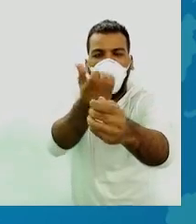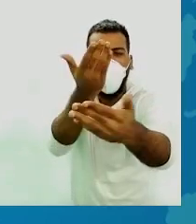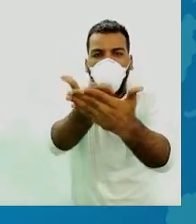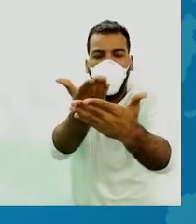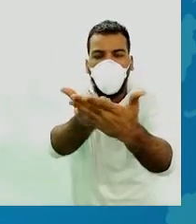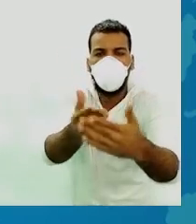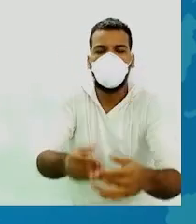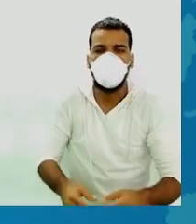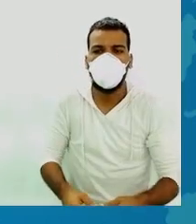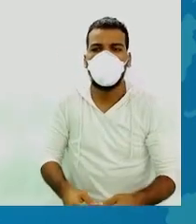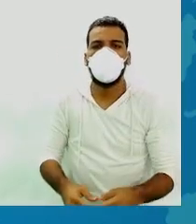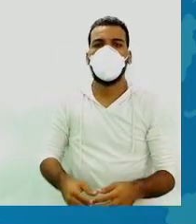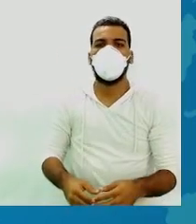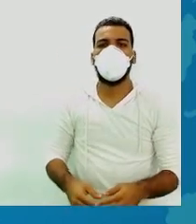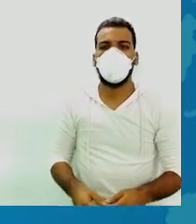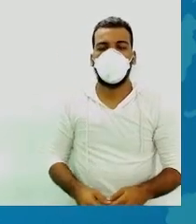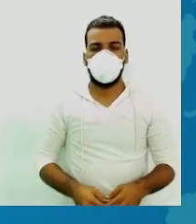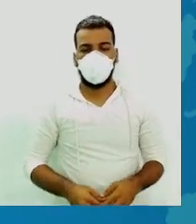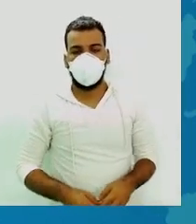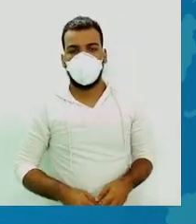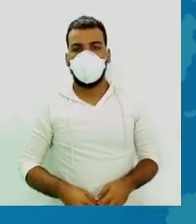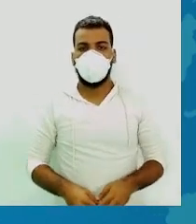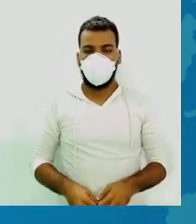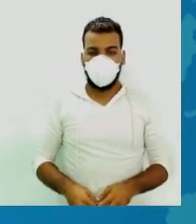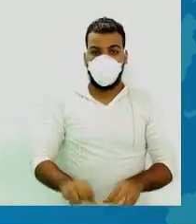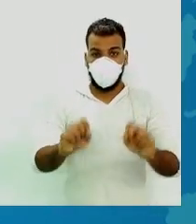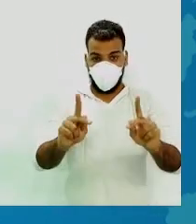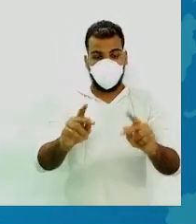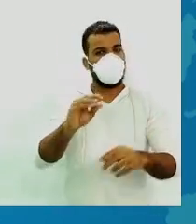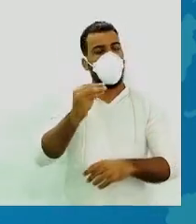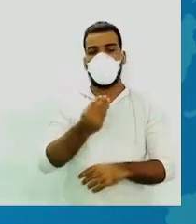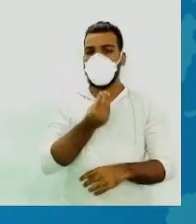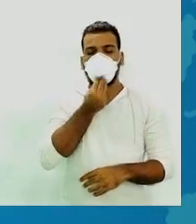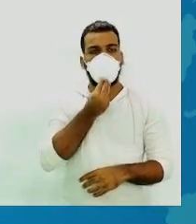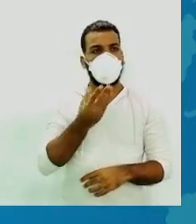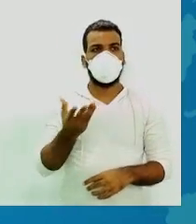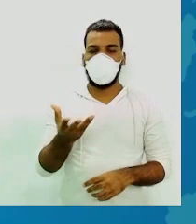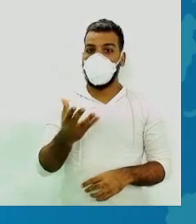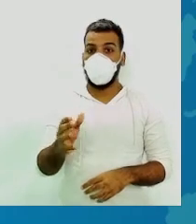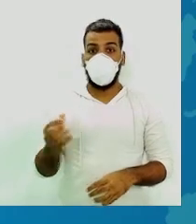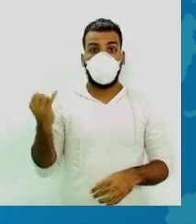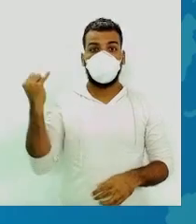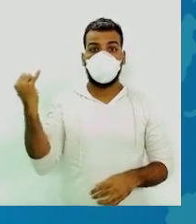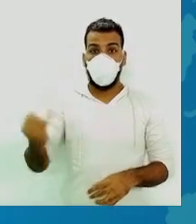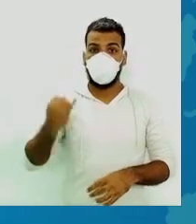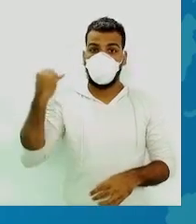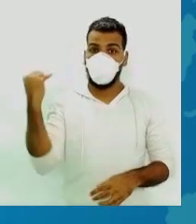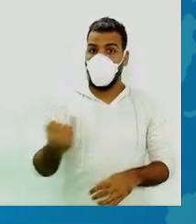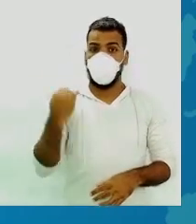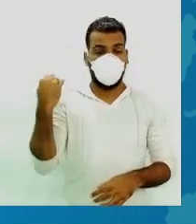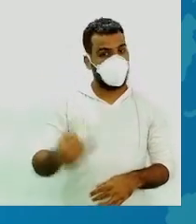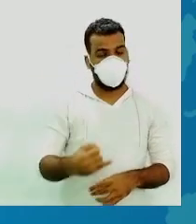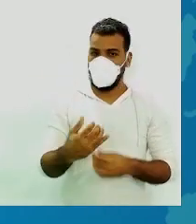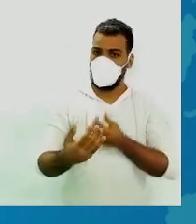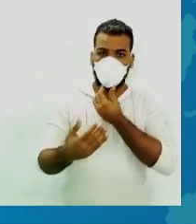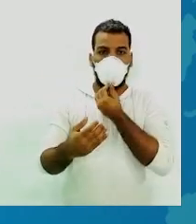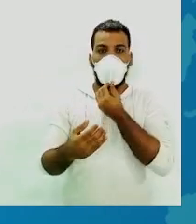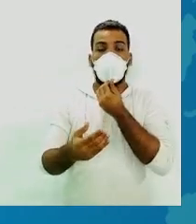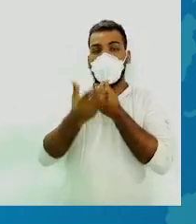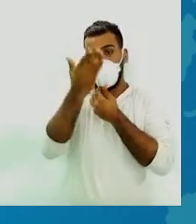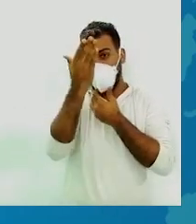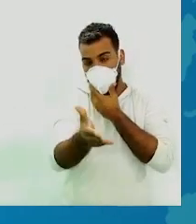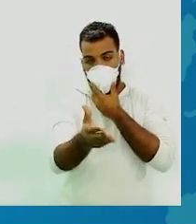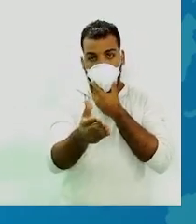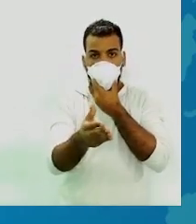dos fascículos e também dos podcasts. É uma oportunidade fantástica que o EducaPL lhe dá de você